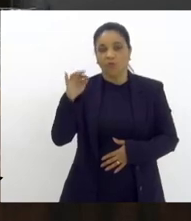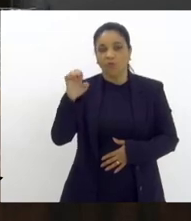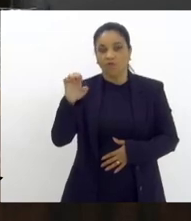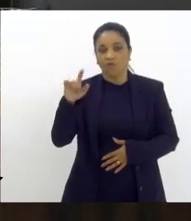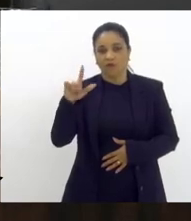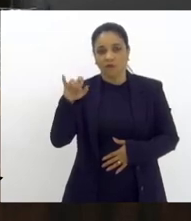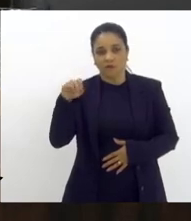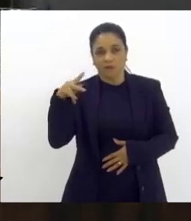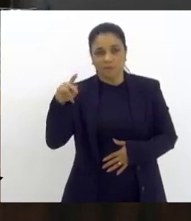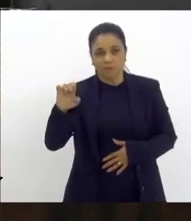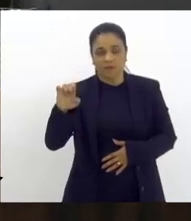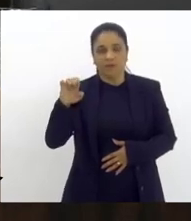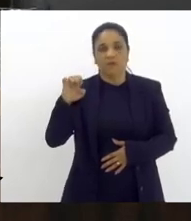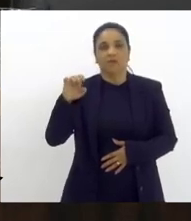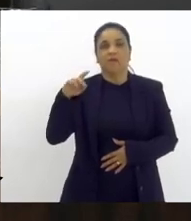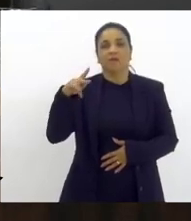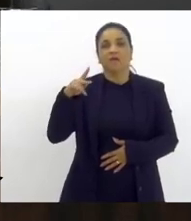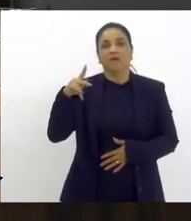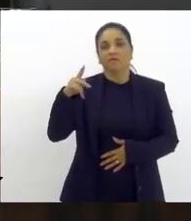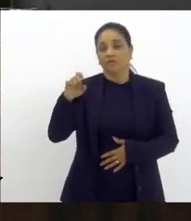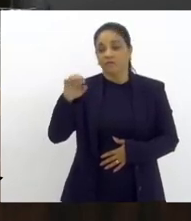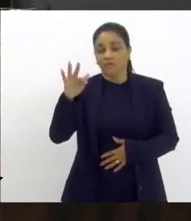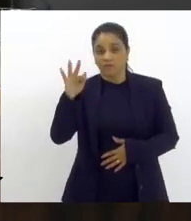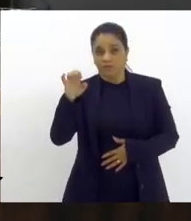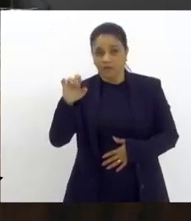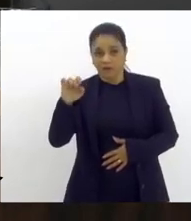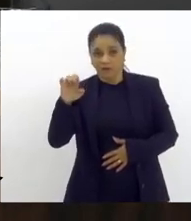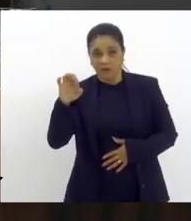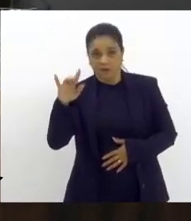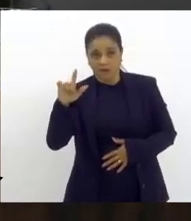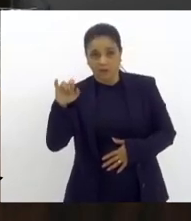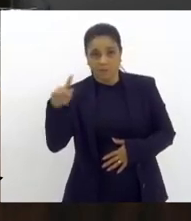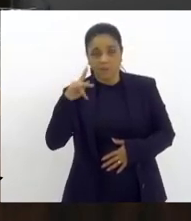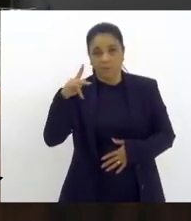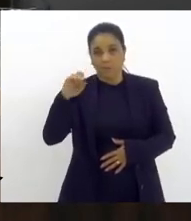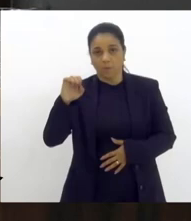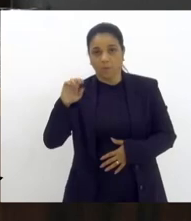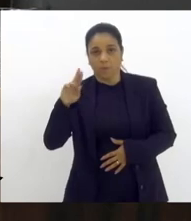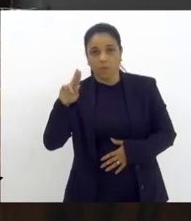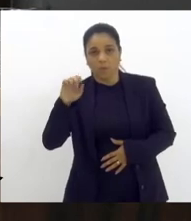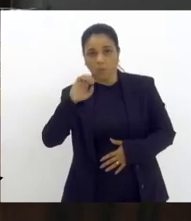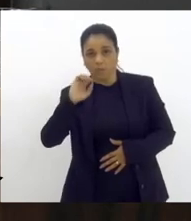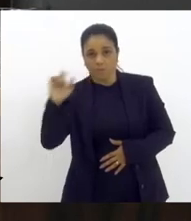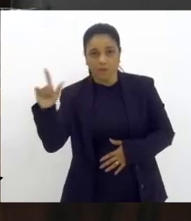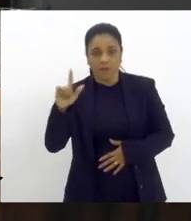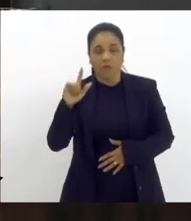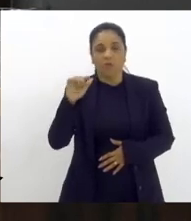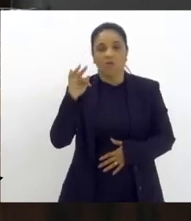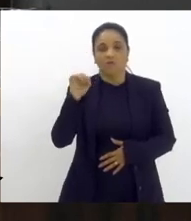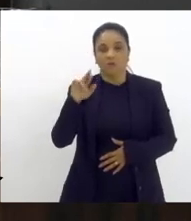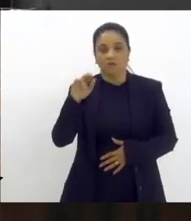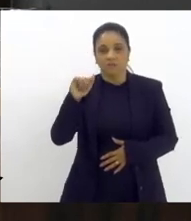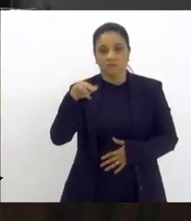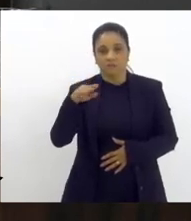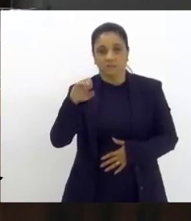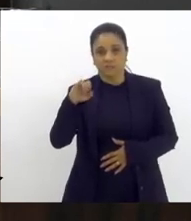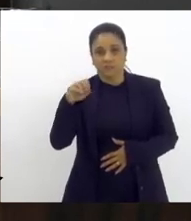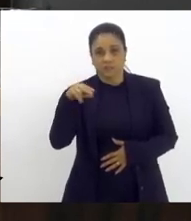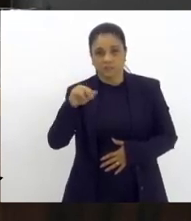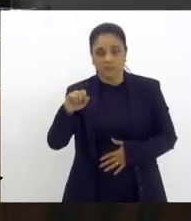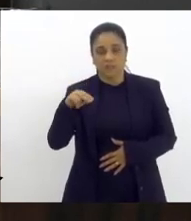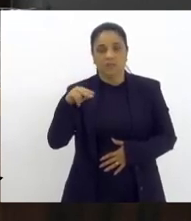Alves Deputado Felipe Soares deputado Felipe pobel deputada Franciane Mota Deputado